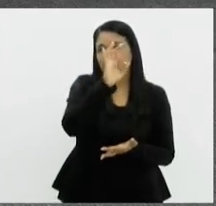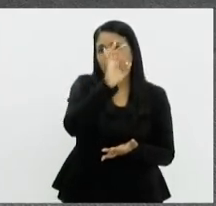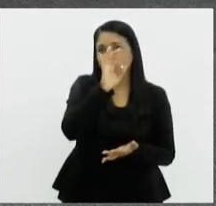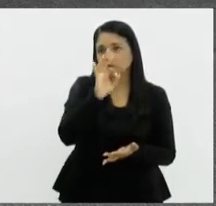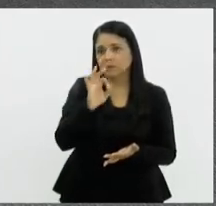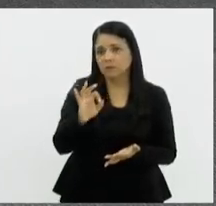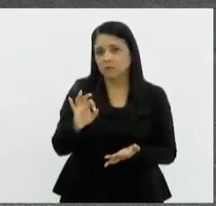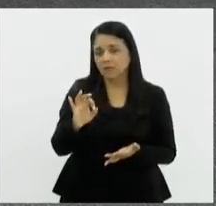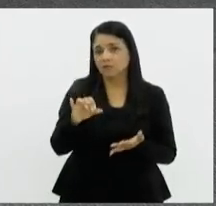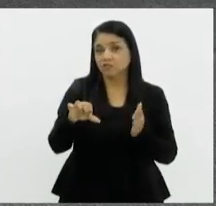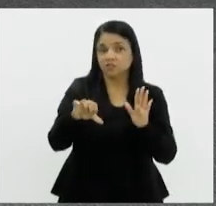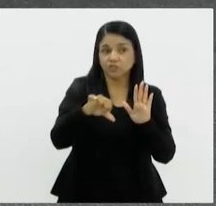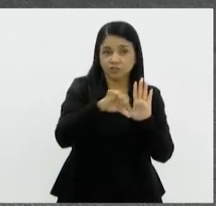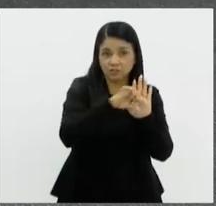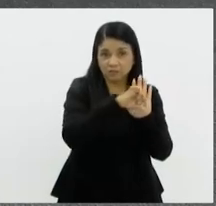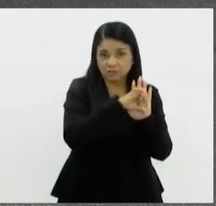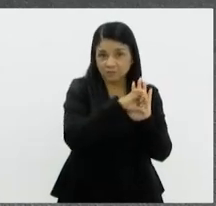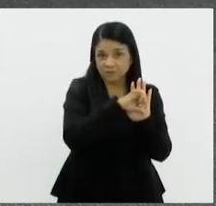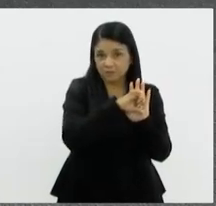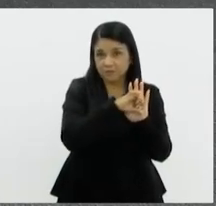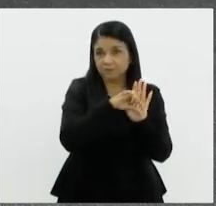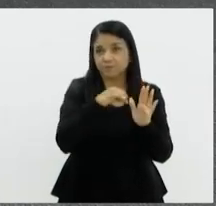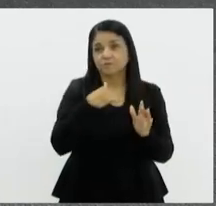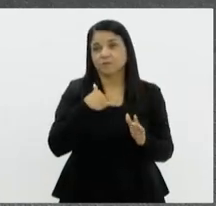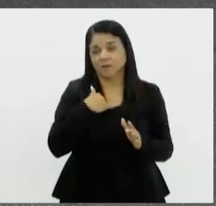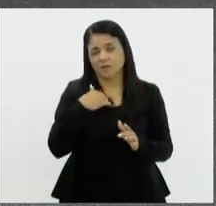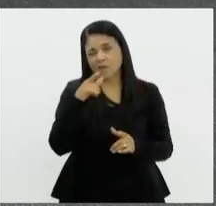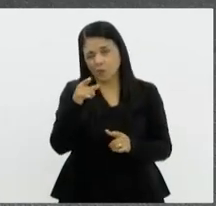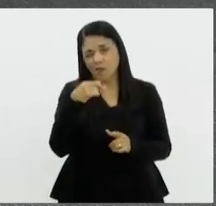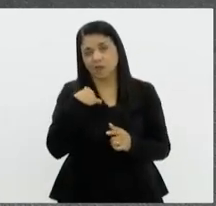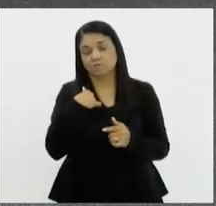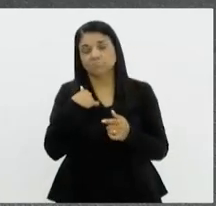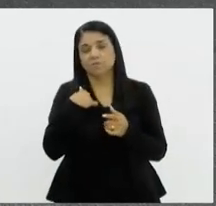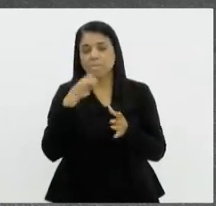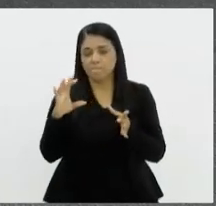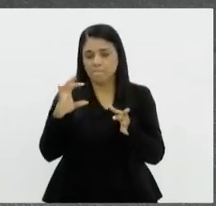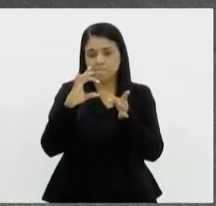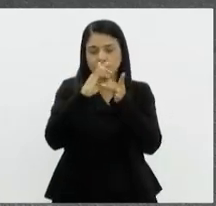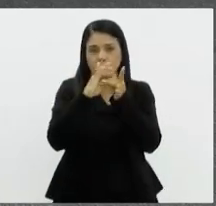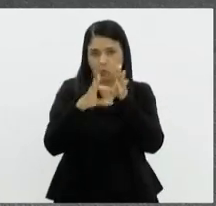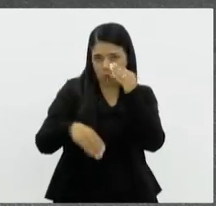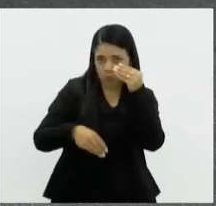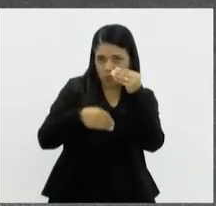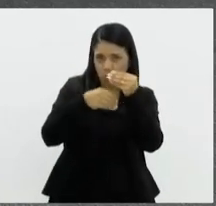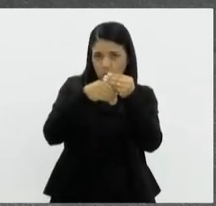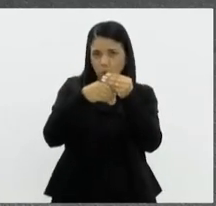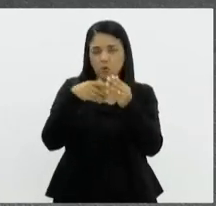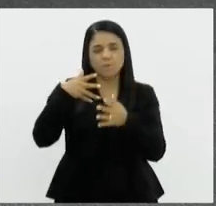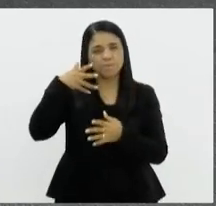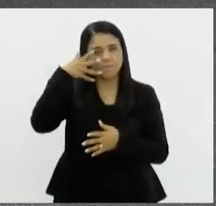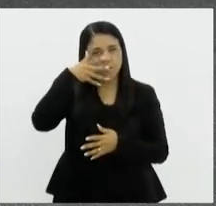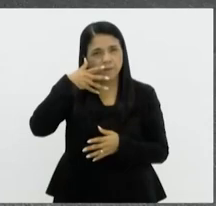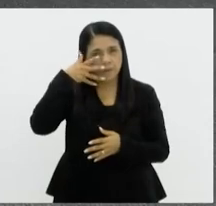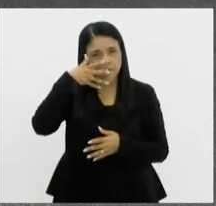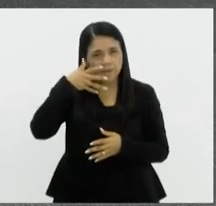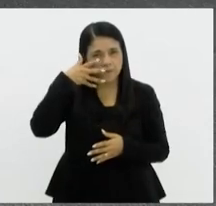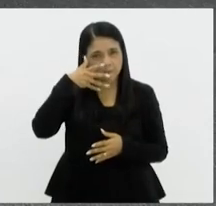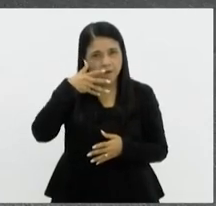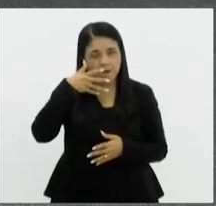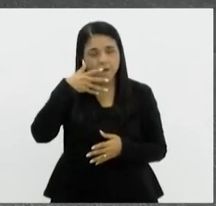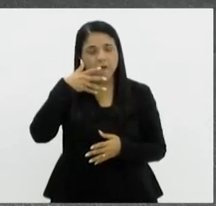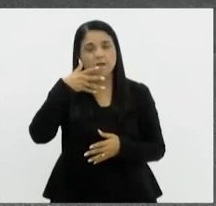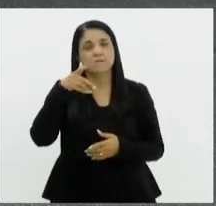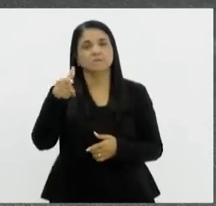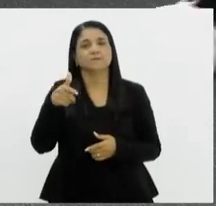de crimes E aí eu ia pegar um ponto para vossa excelência continuar vossa fala que eu concedeu